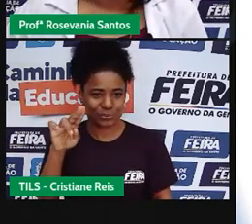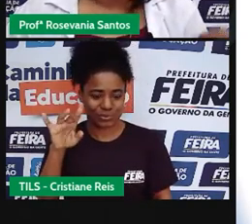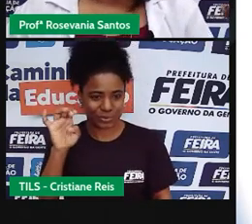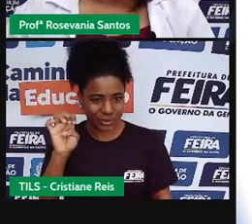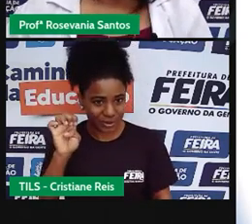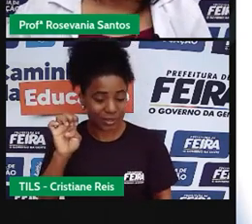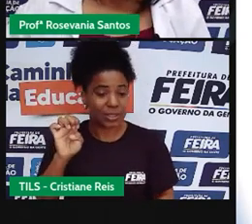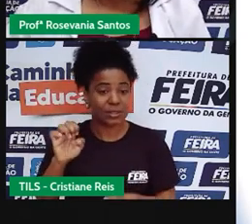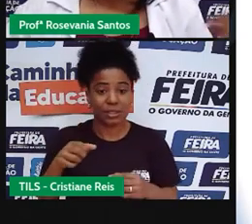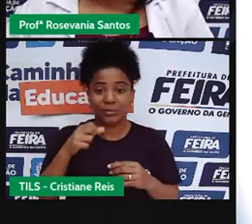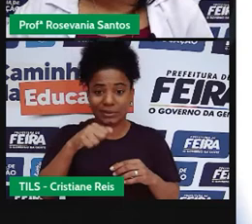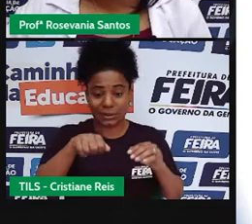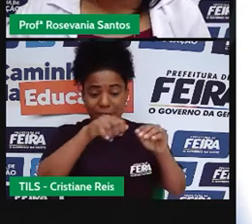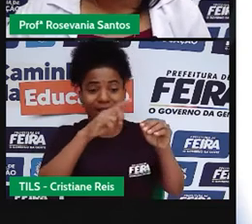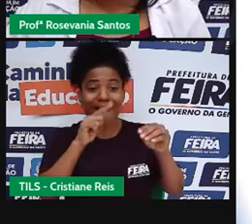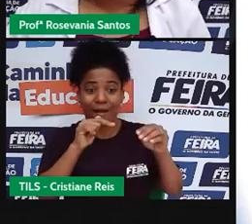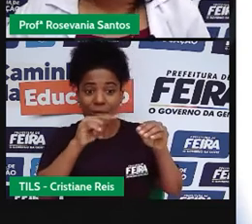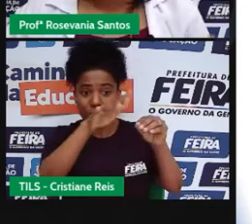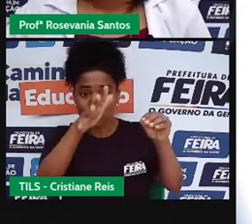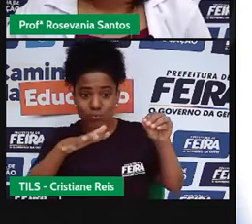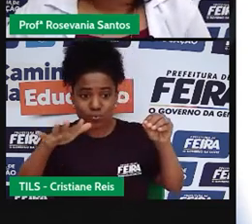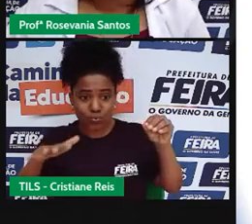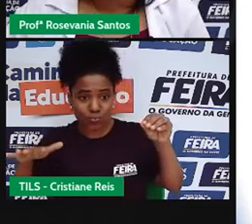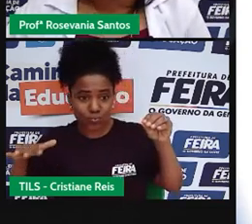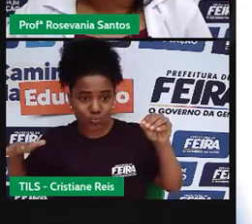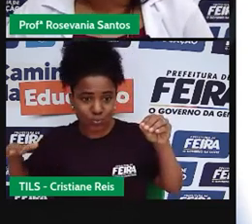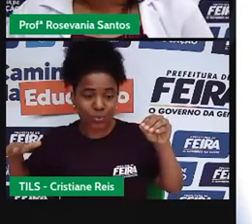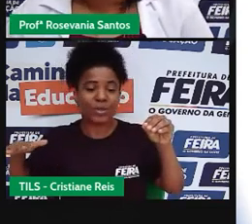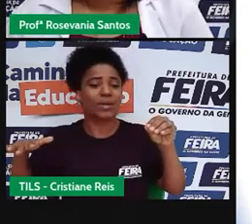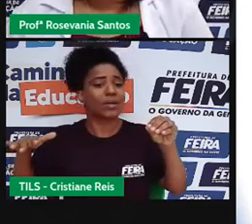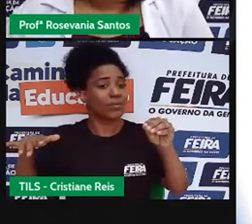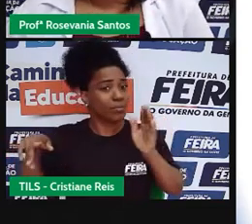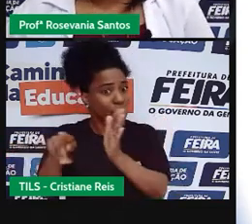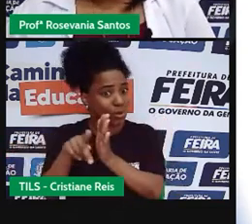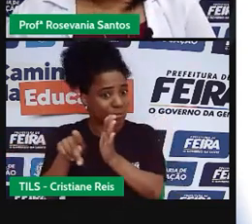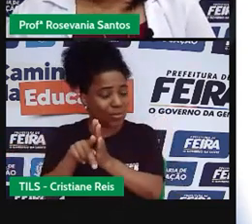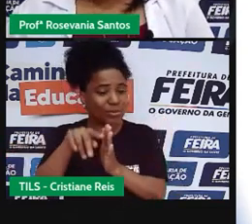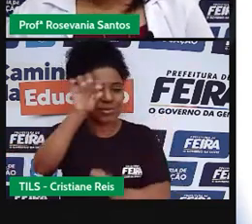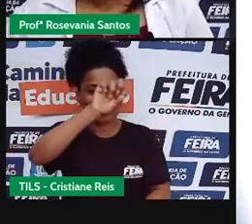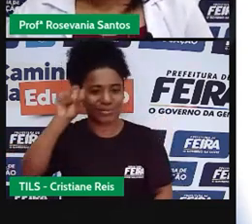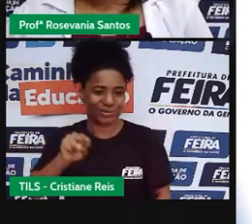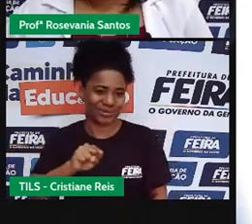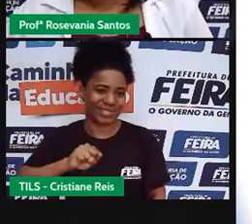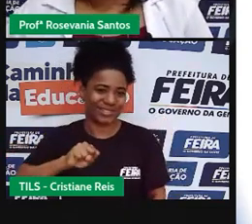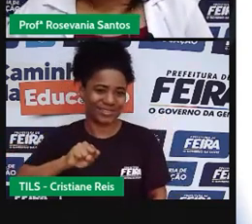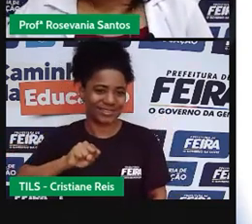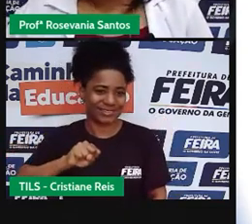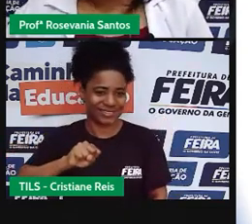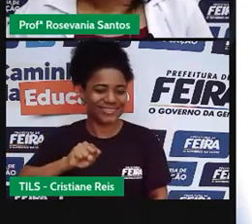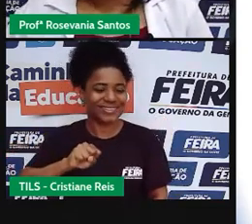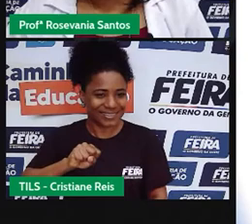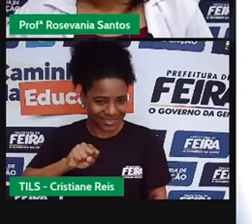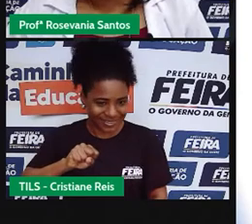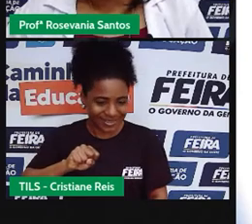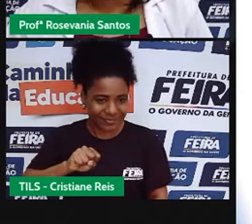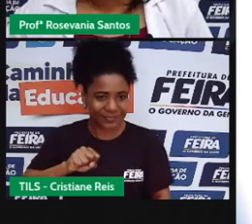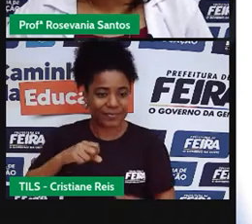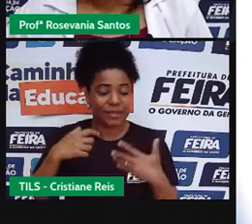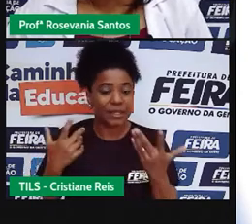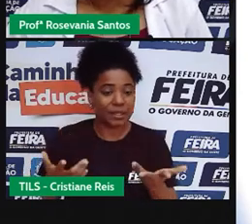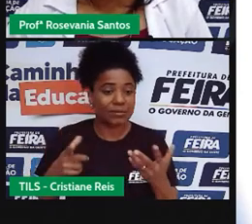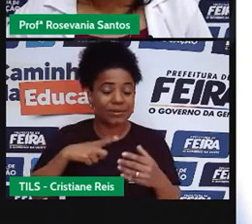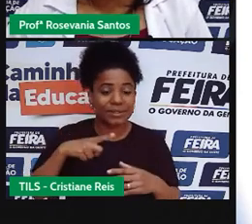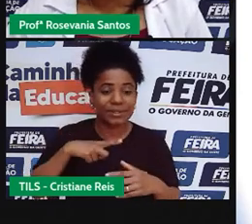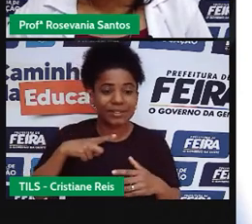do Planalto? Atlântico Sudeste. E a gente tem uma série de serras aqui, né? Só violação da massa de ar tropical atlântica,